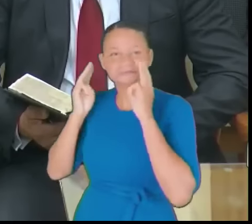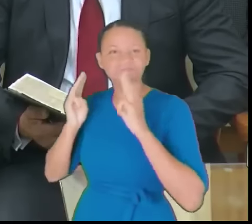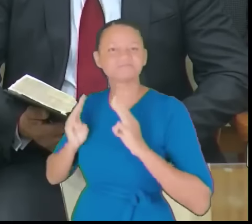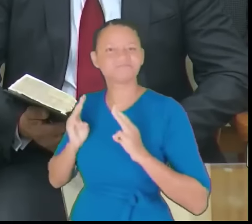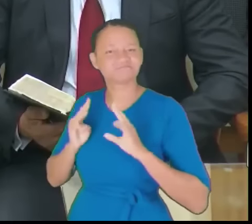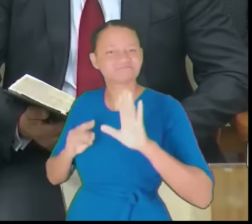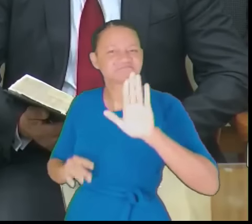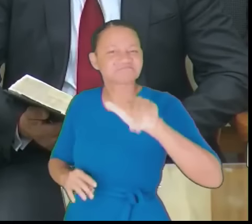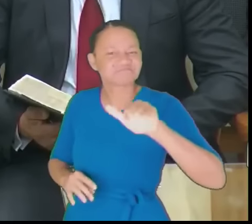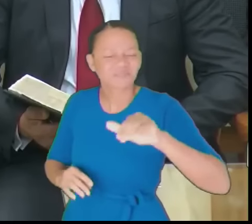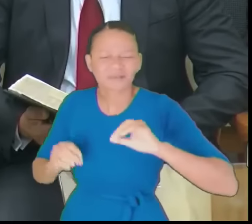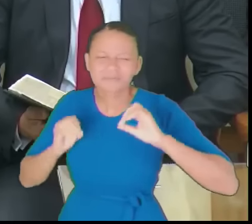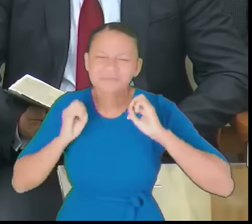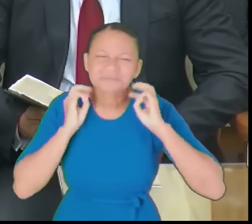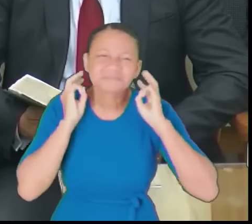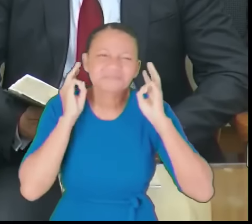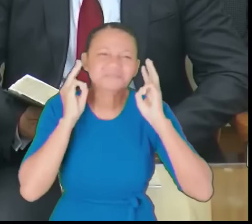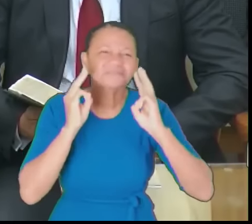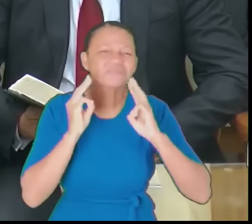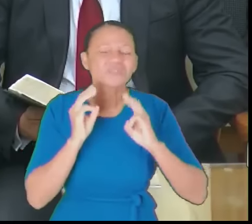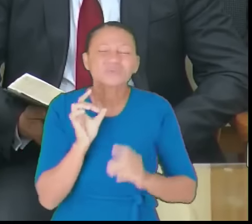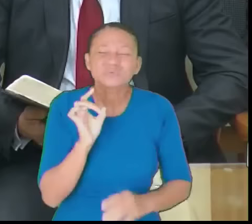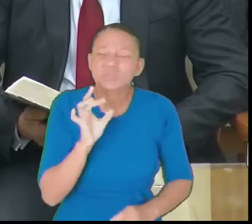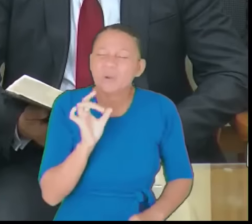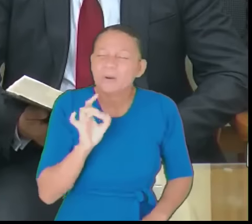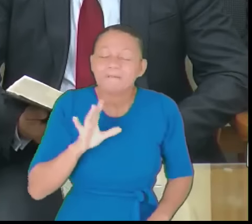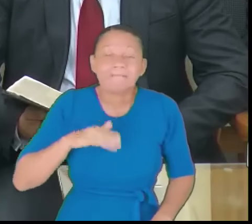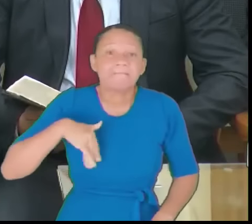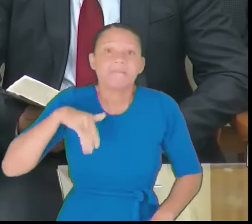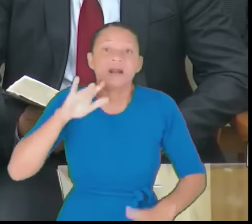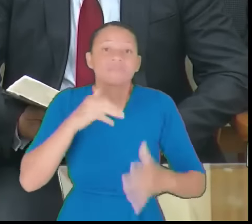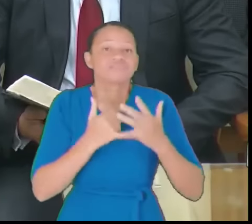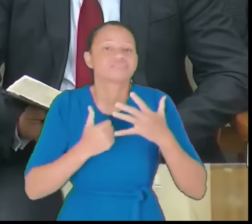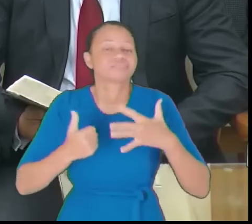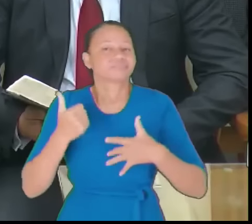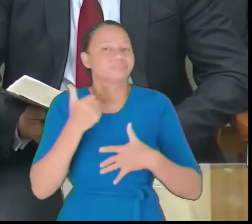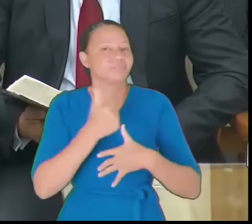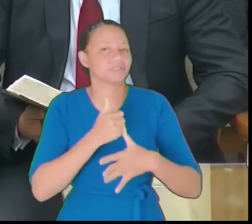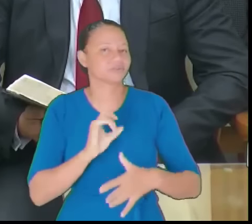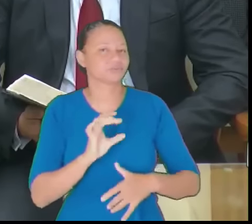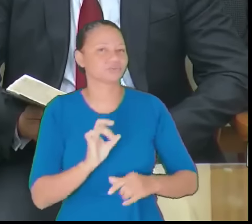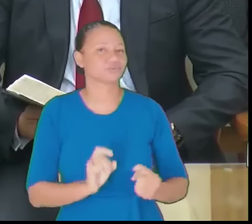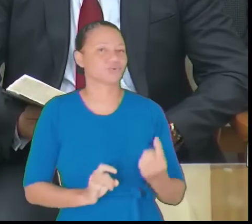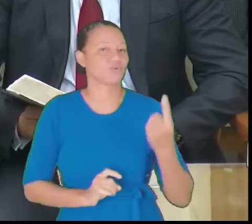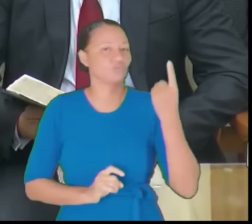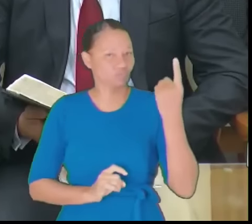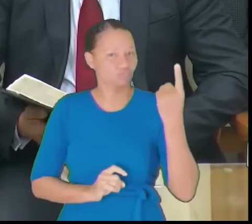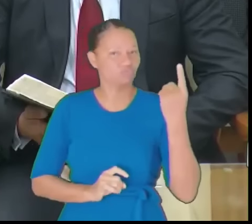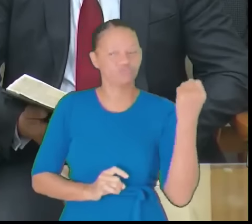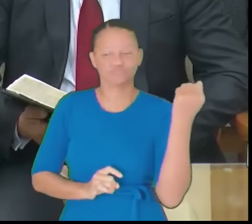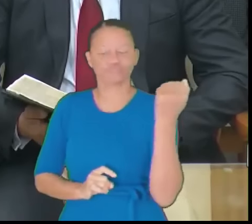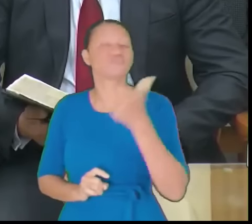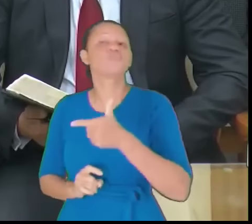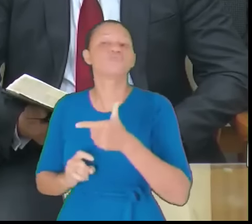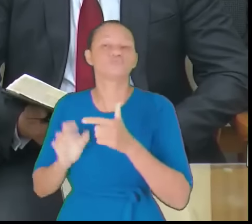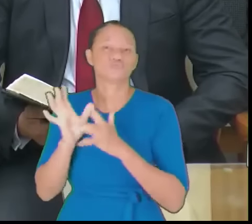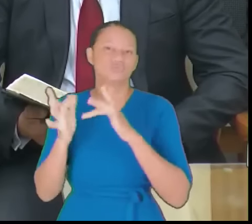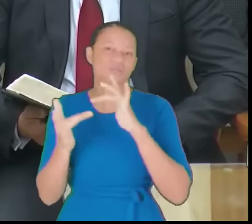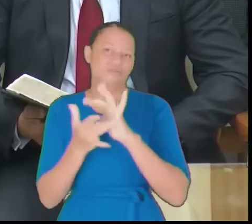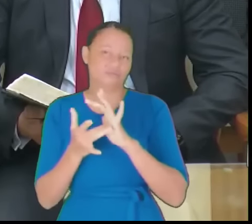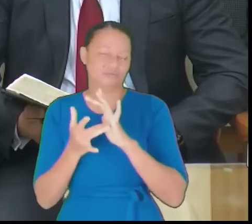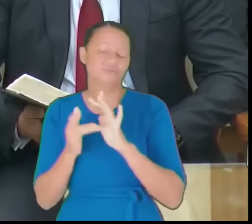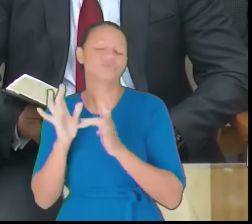Olha, irmão, Moisés foi, só teve alguém mais privilegiado do que Moisés, foi Jesus. Porque Jesus é Deus. A Bíblia diz,